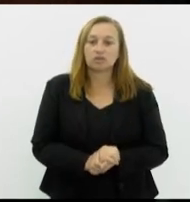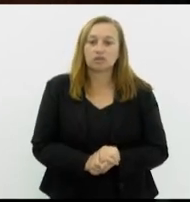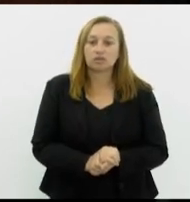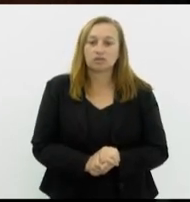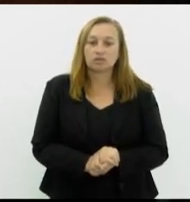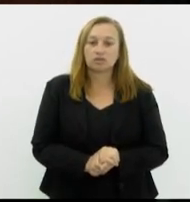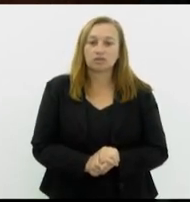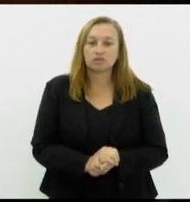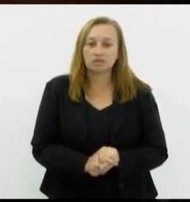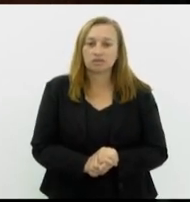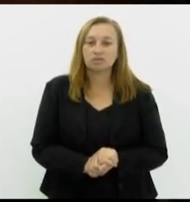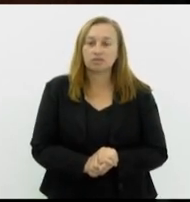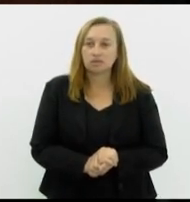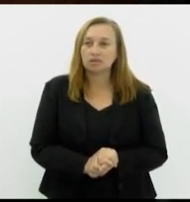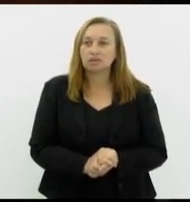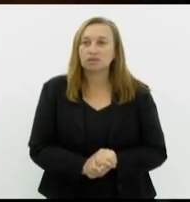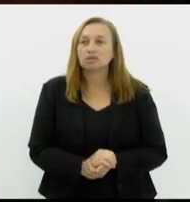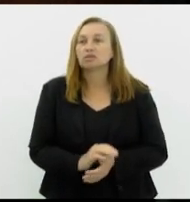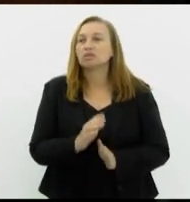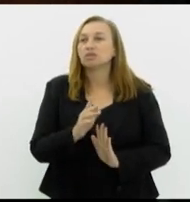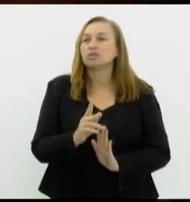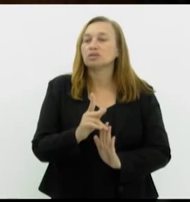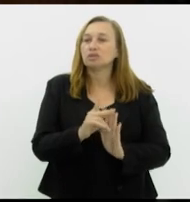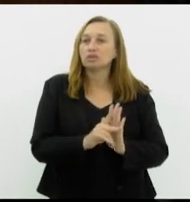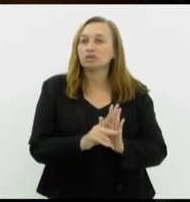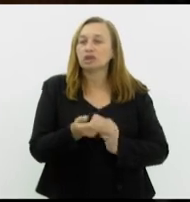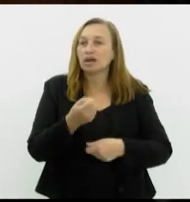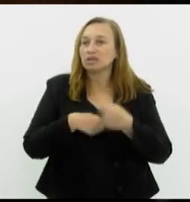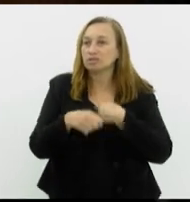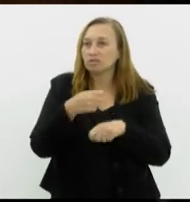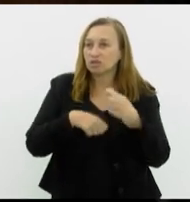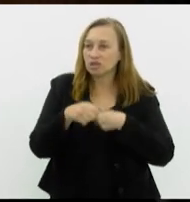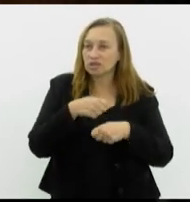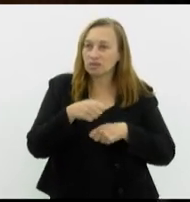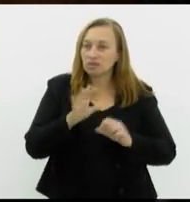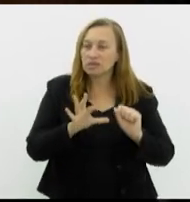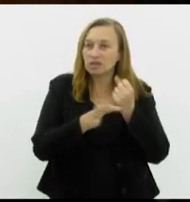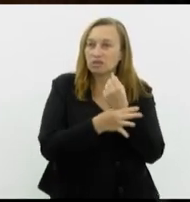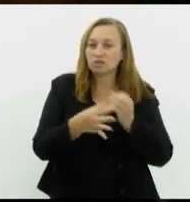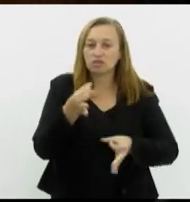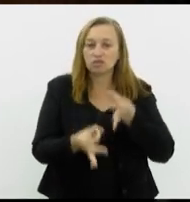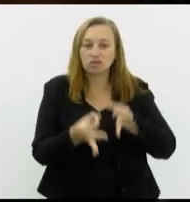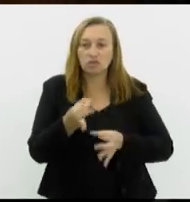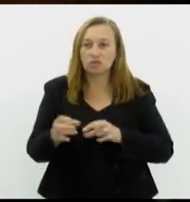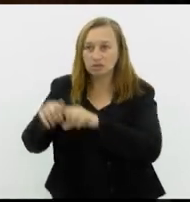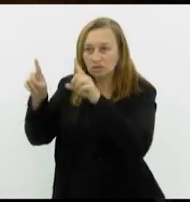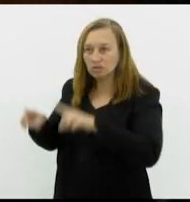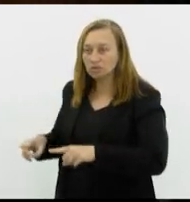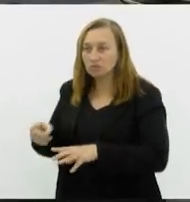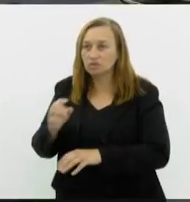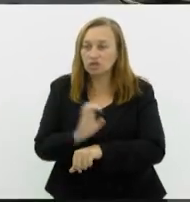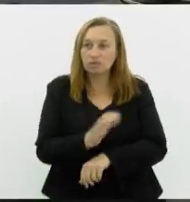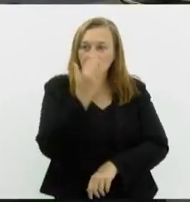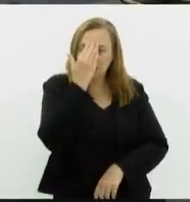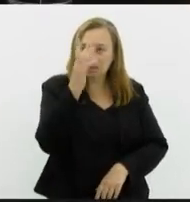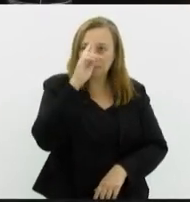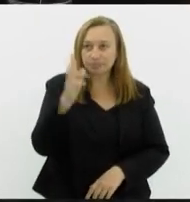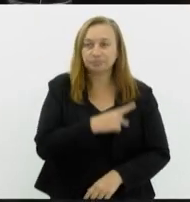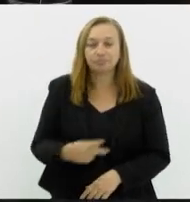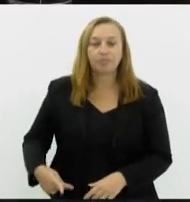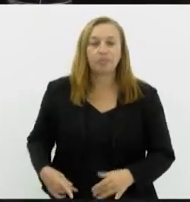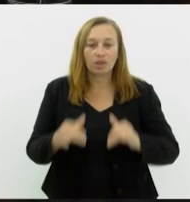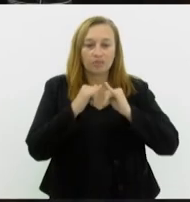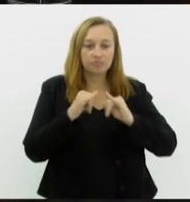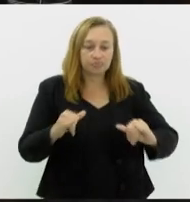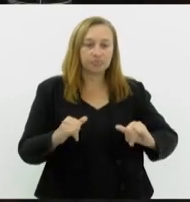questão da prescrição dos processos administrativos, uma segurança jurídica para os servidores desse Estado. Obrigado, presidente. Anuncio,